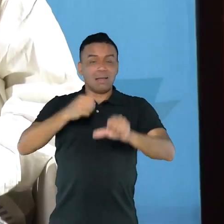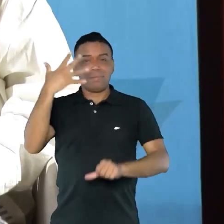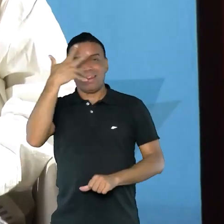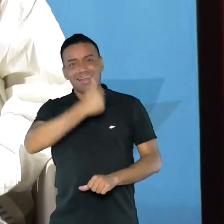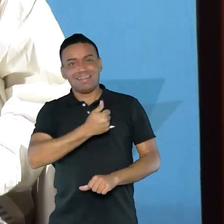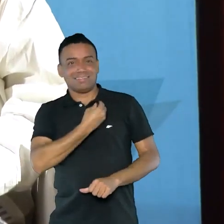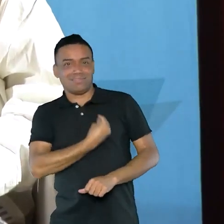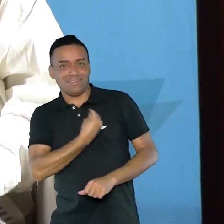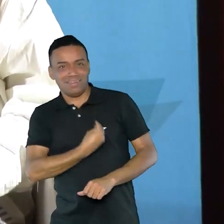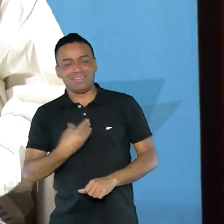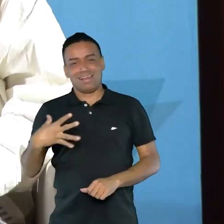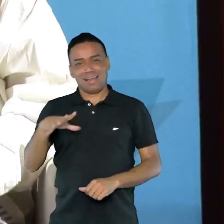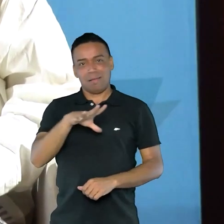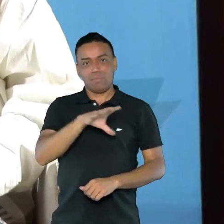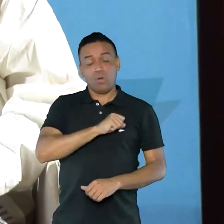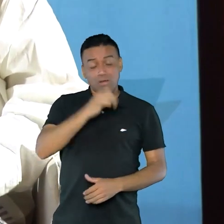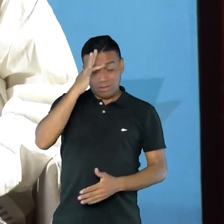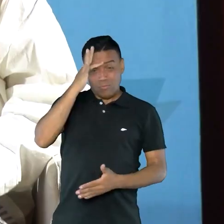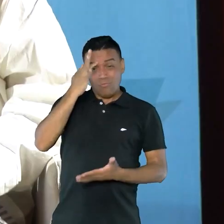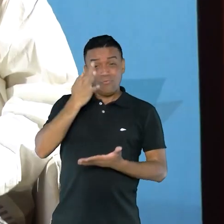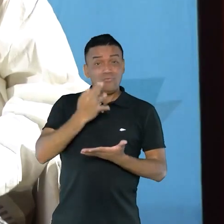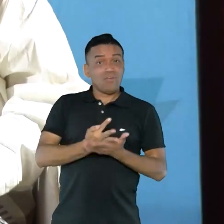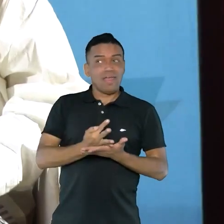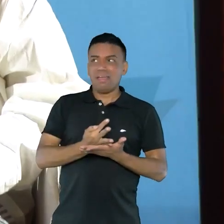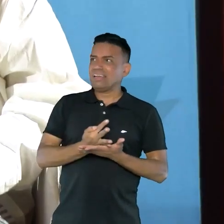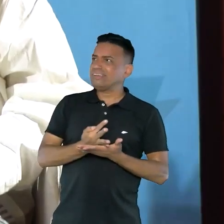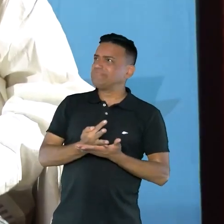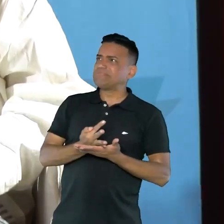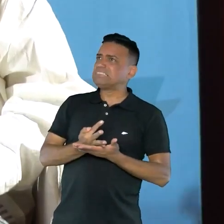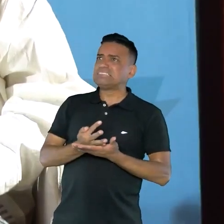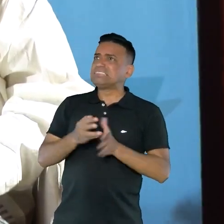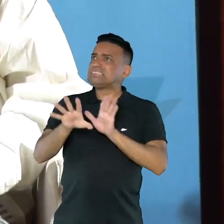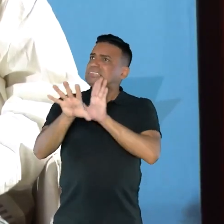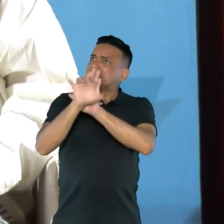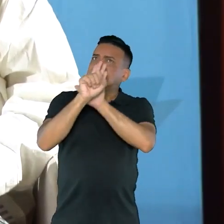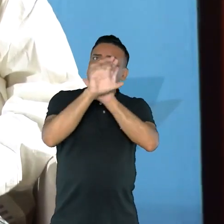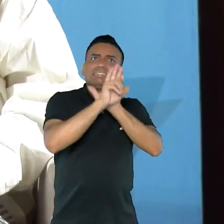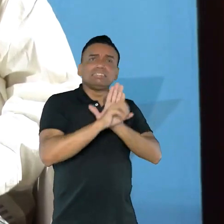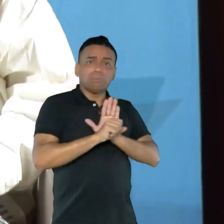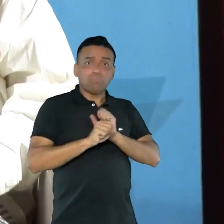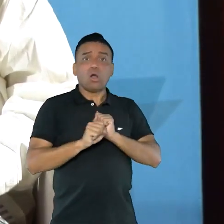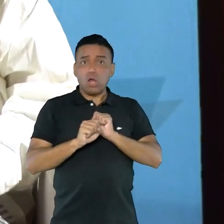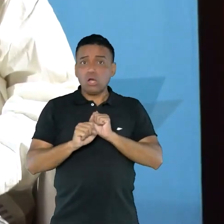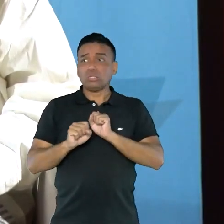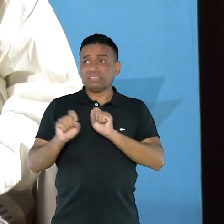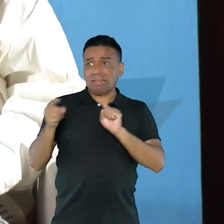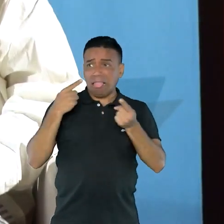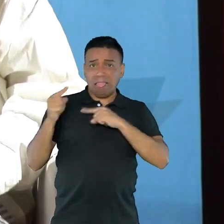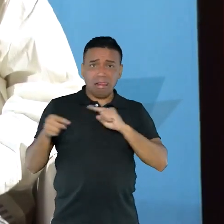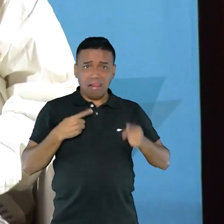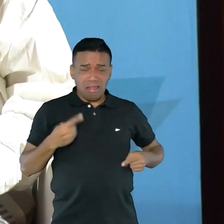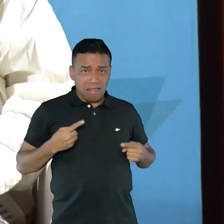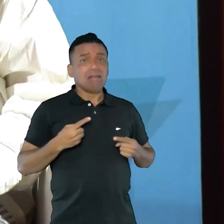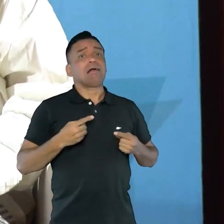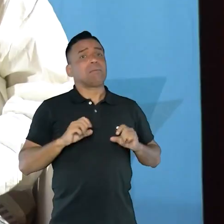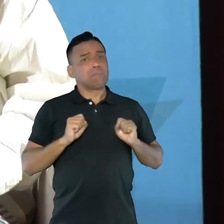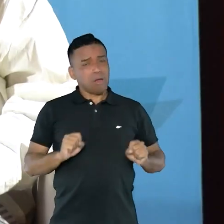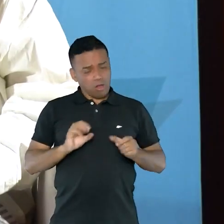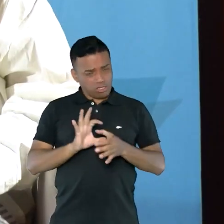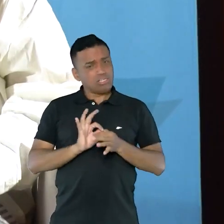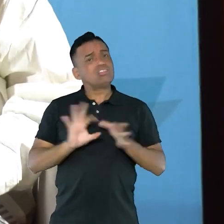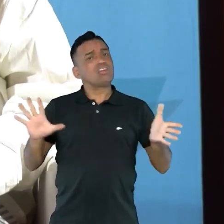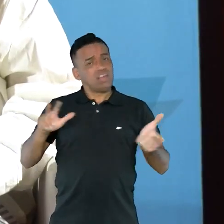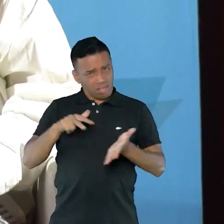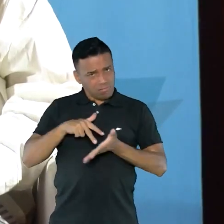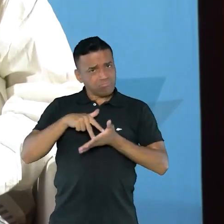amor. A fé naquilo que não se vê pode até me ameaçar, pode barganhar, pode fazer o que for, que eu